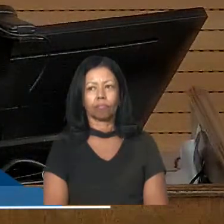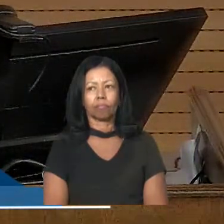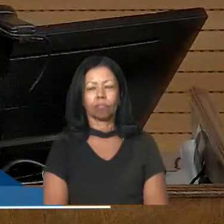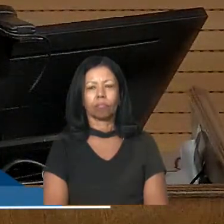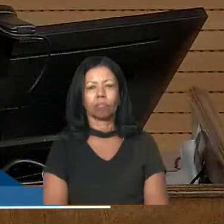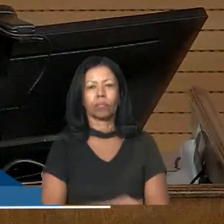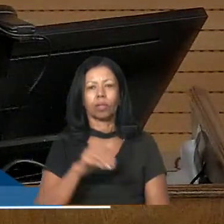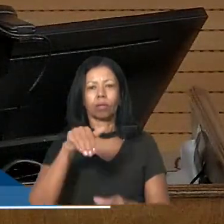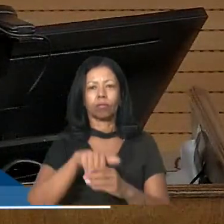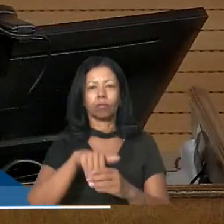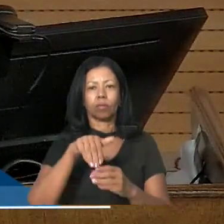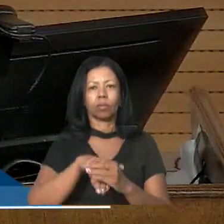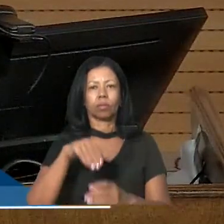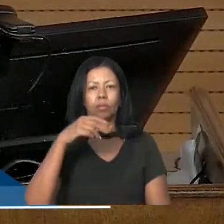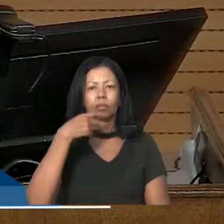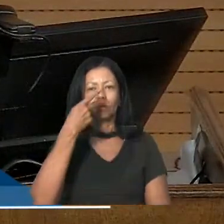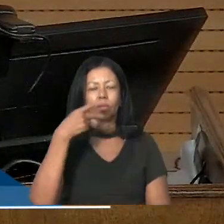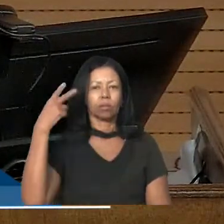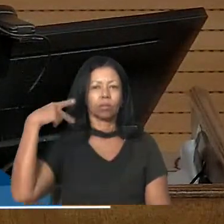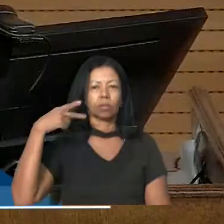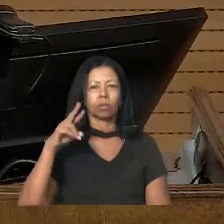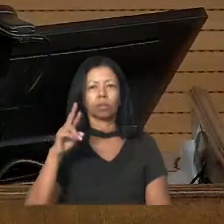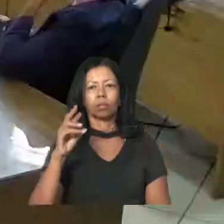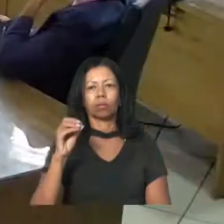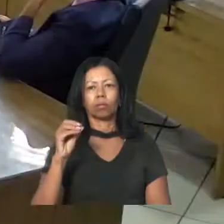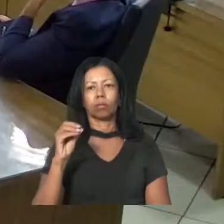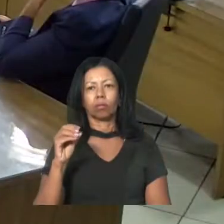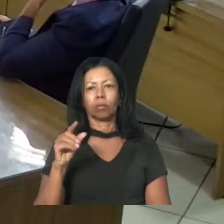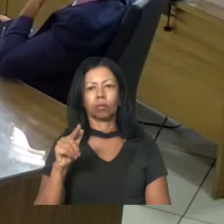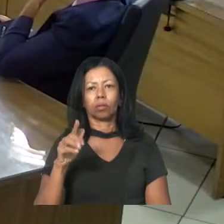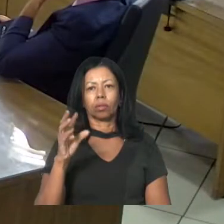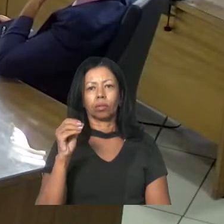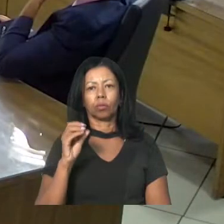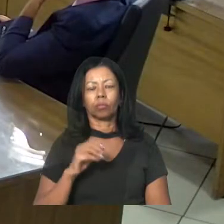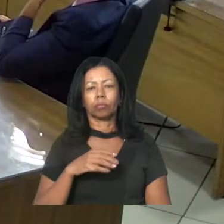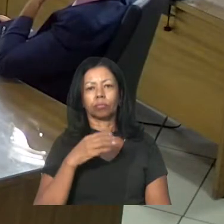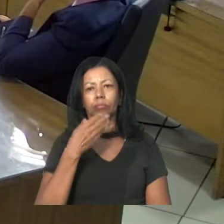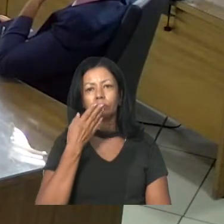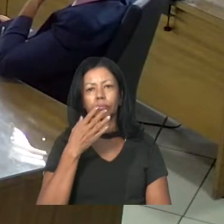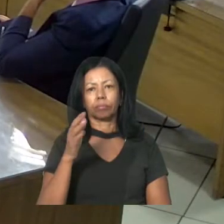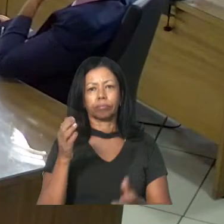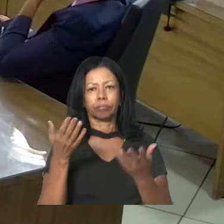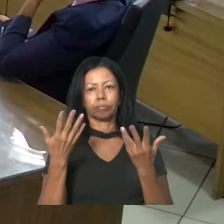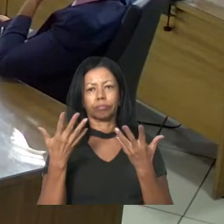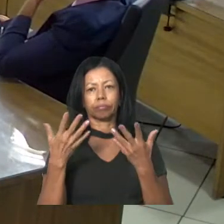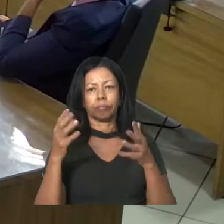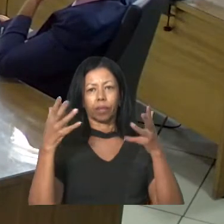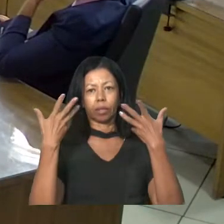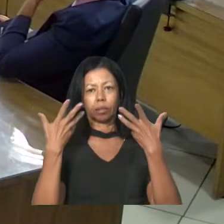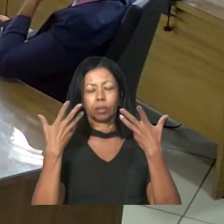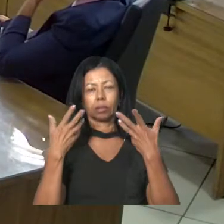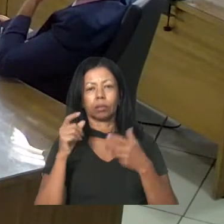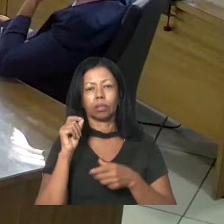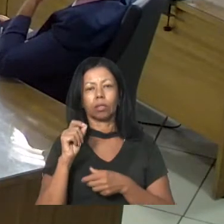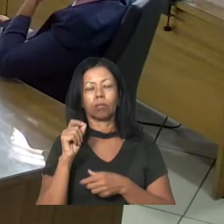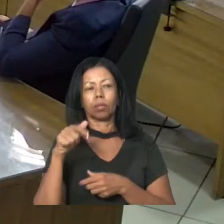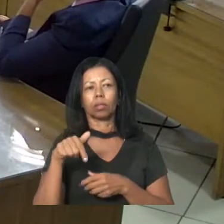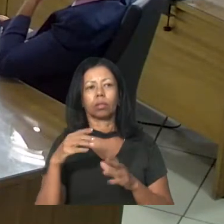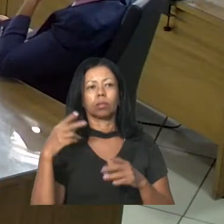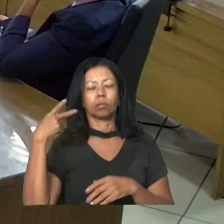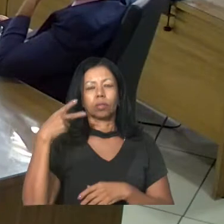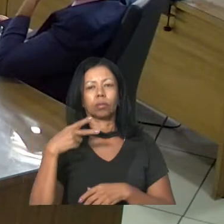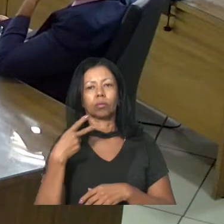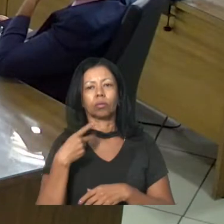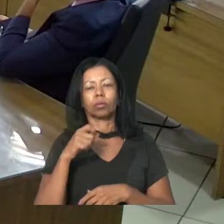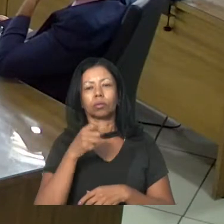Em votação, com a palavra o vereador Rodrigo Alemão. Senhor presidente, nobres pares, quero chamar a atenção aqui dessa Câmara de uma reportagem que saiu de